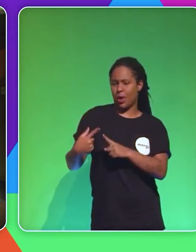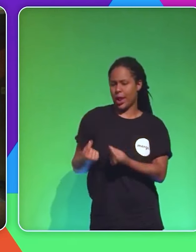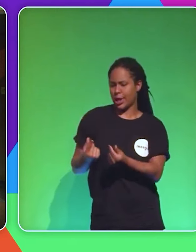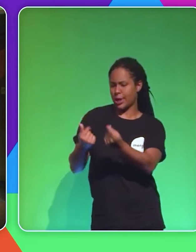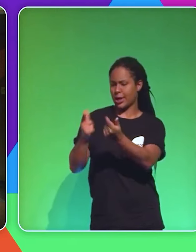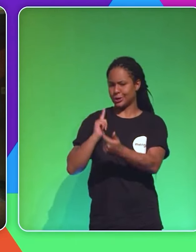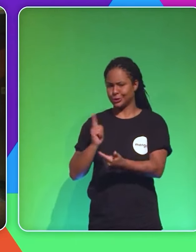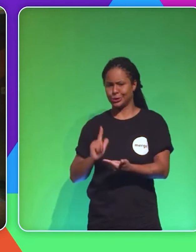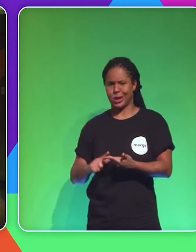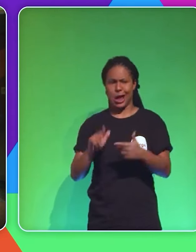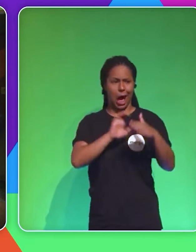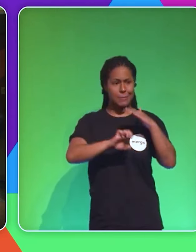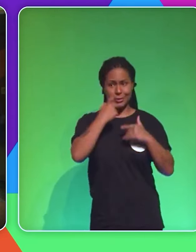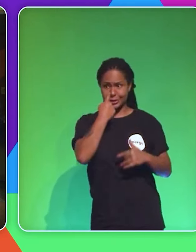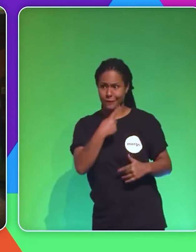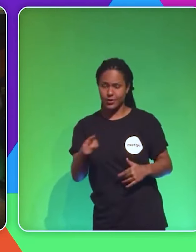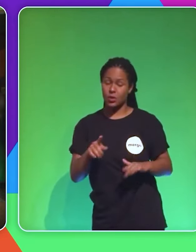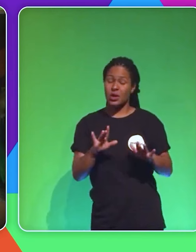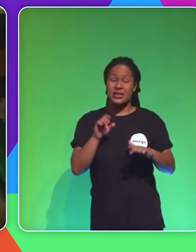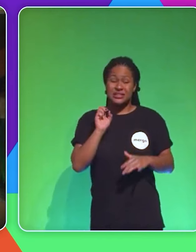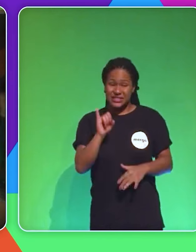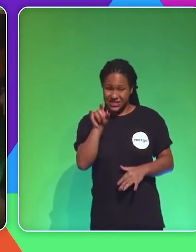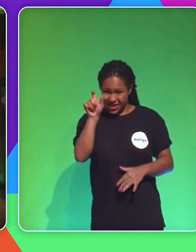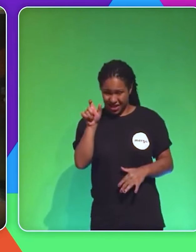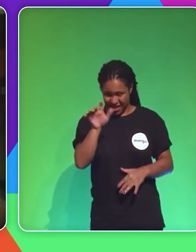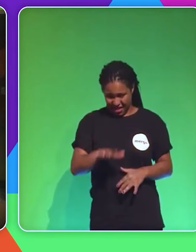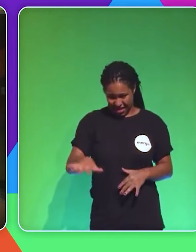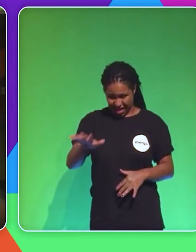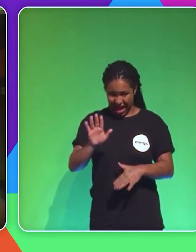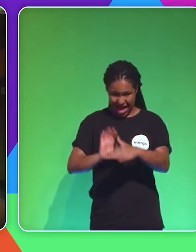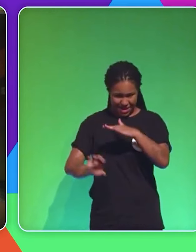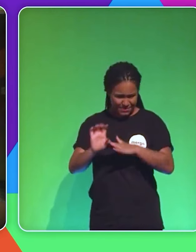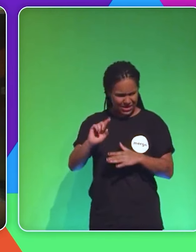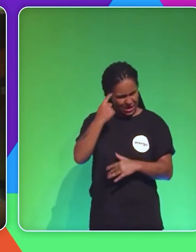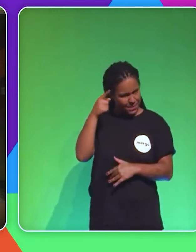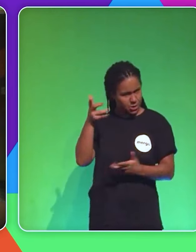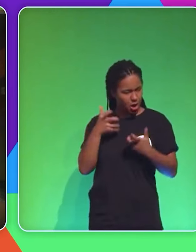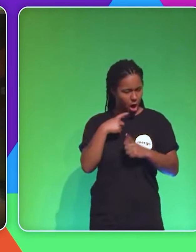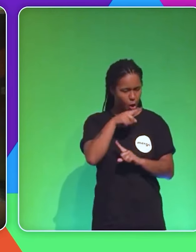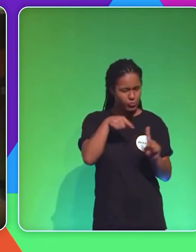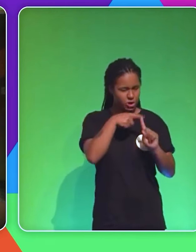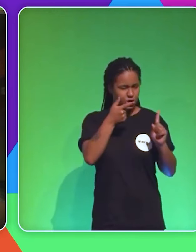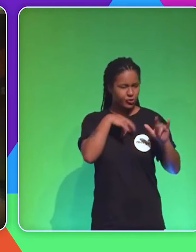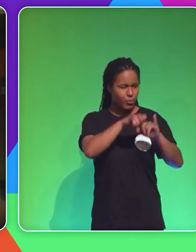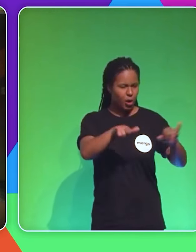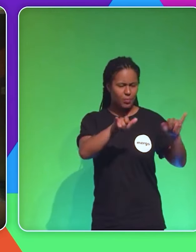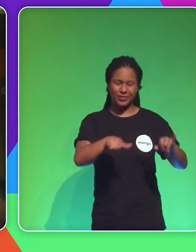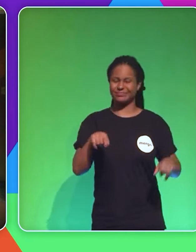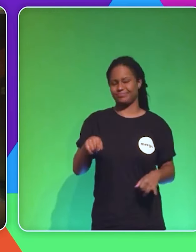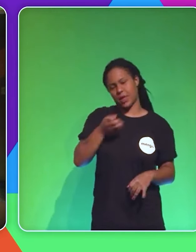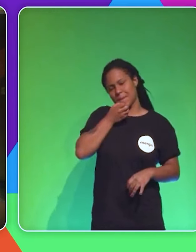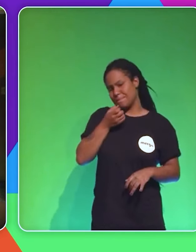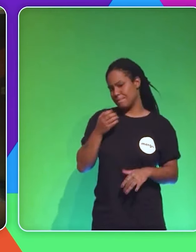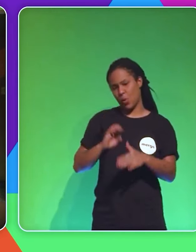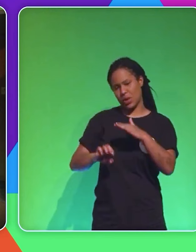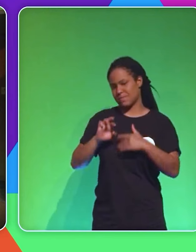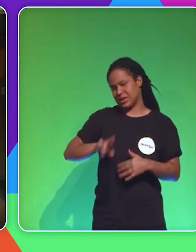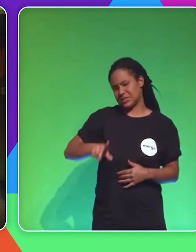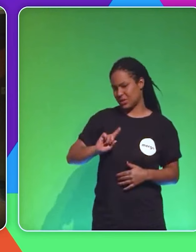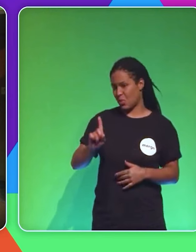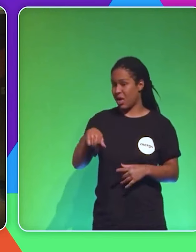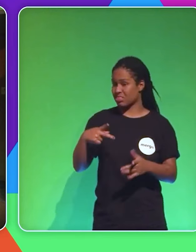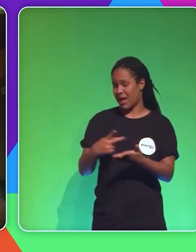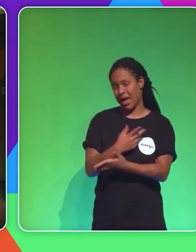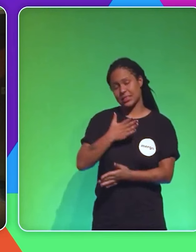viu e se a empresa tá pensando isso se você percebe isso ela não é uma boa empresa pelo menos ela tá meio que equivocada tá